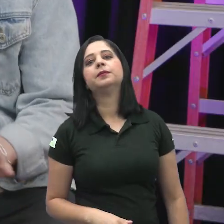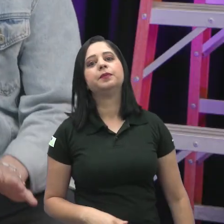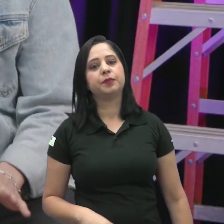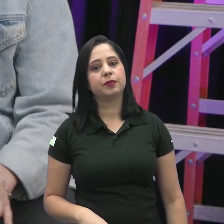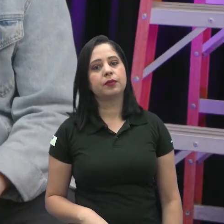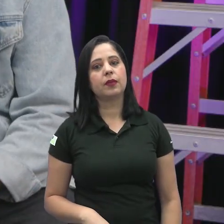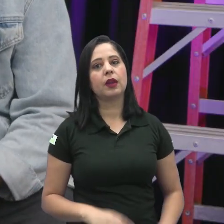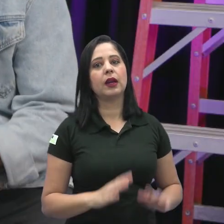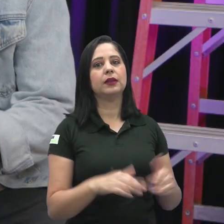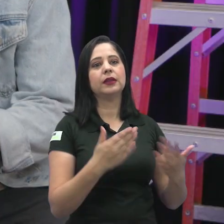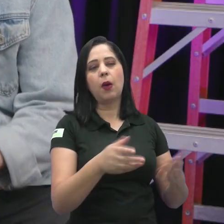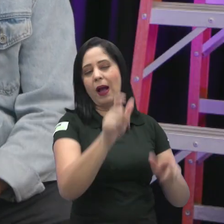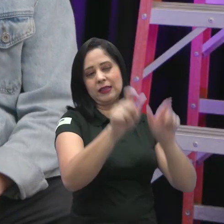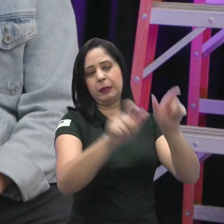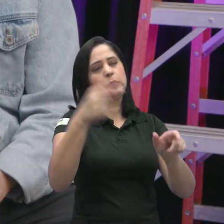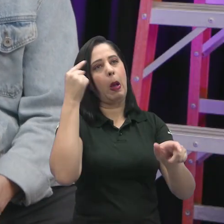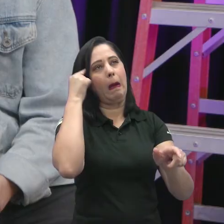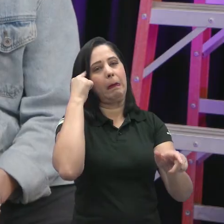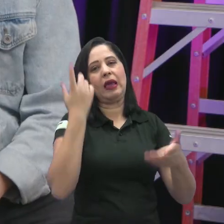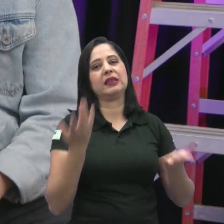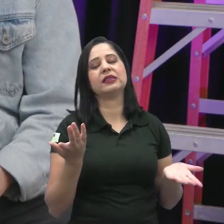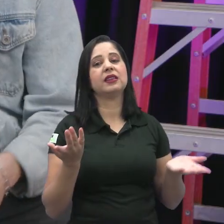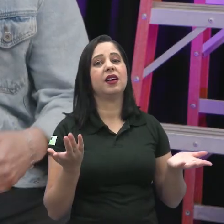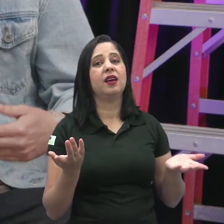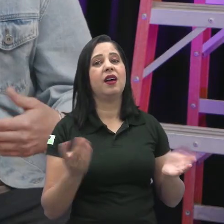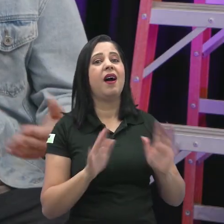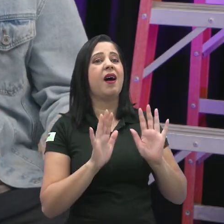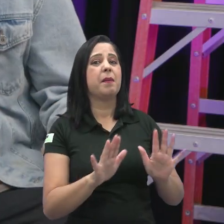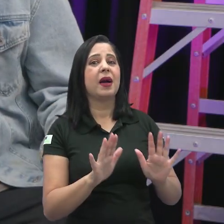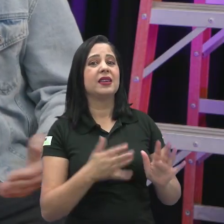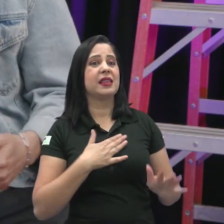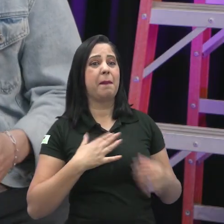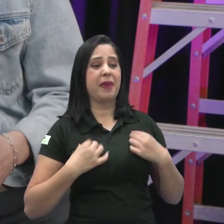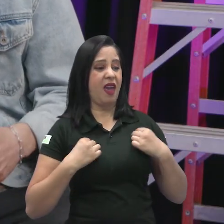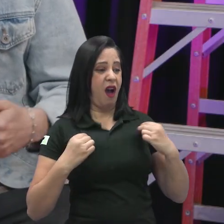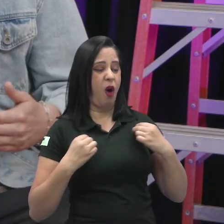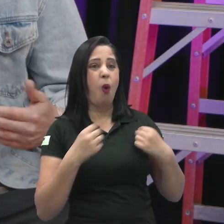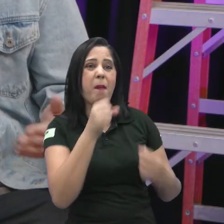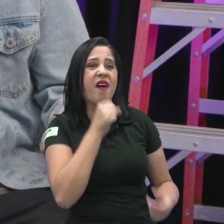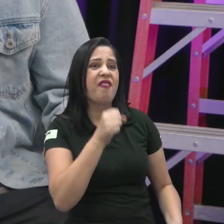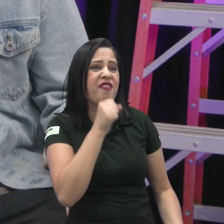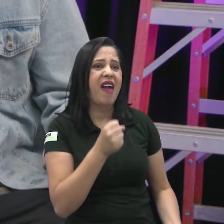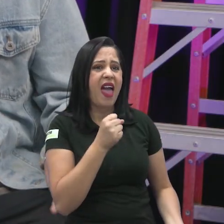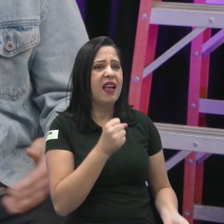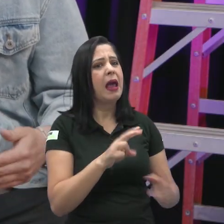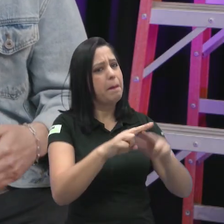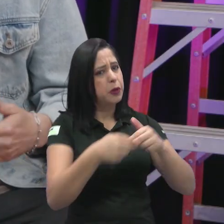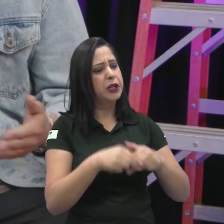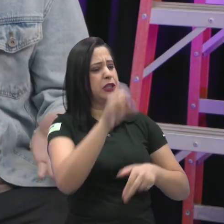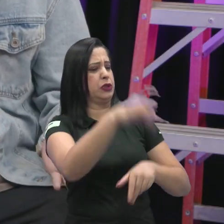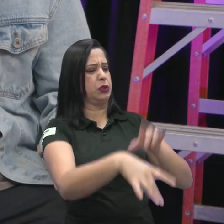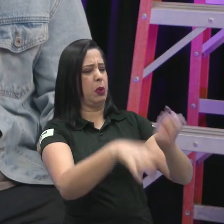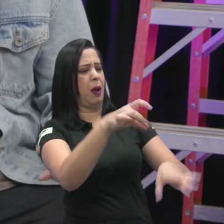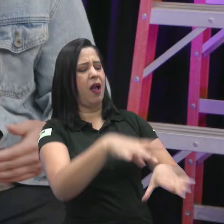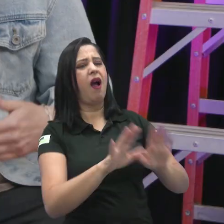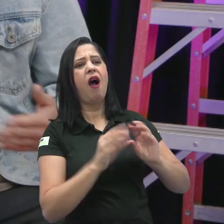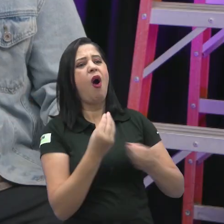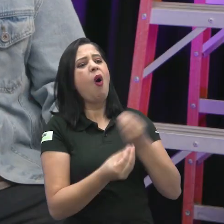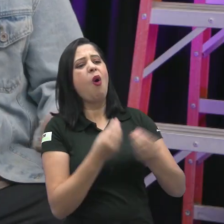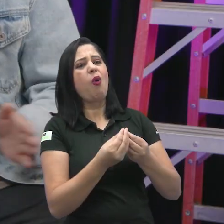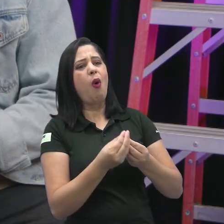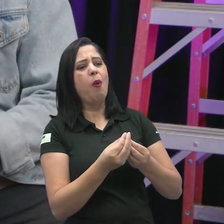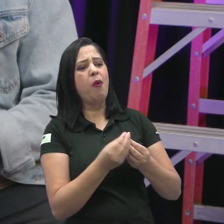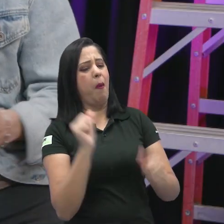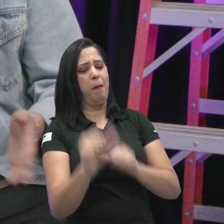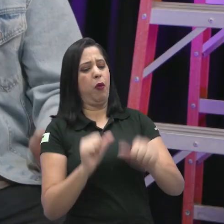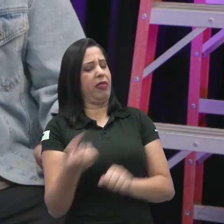a galera pode pensar, a galera lá de casa pode pensar o seguinte: mas minha roupa já tá velha, é por isso que eu quero descartar. Como é que eu vou fazer essa roupa